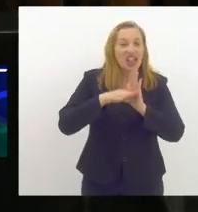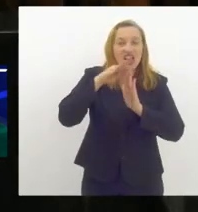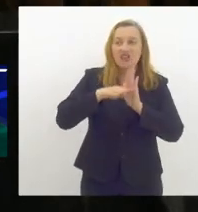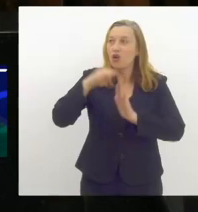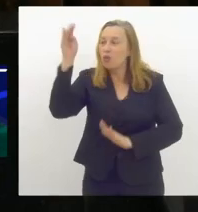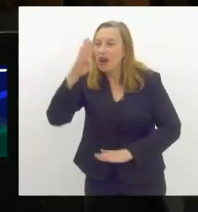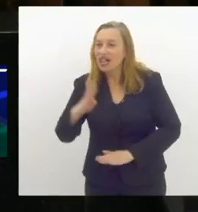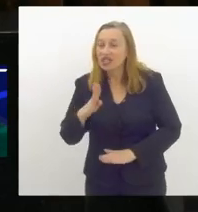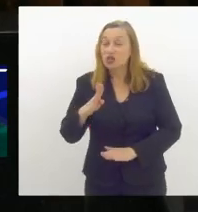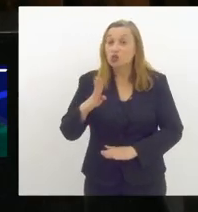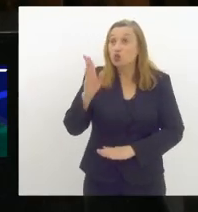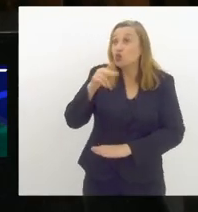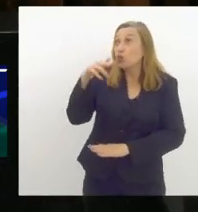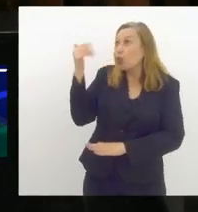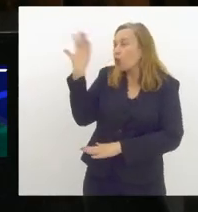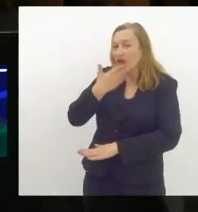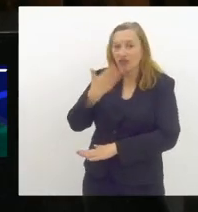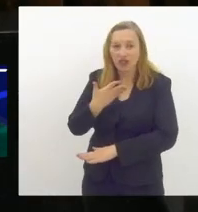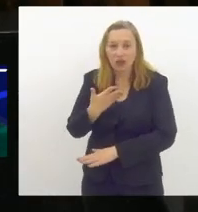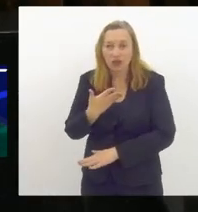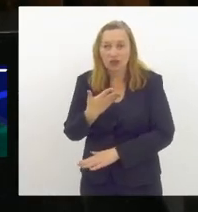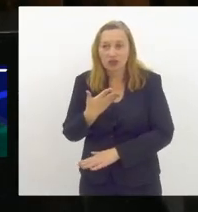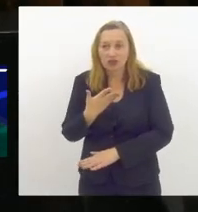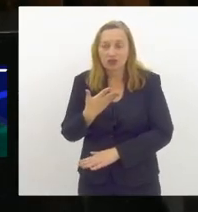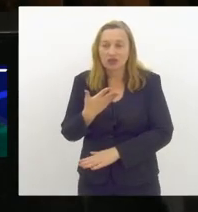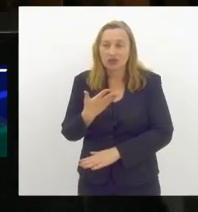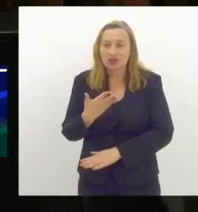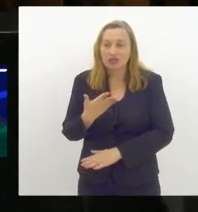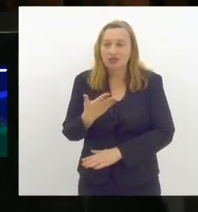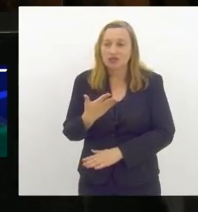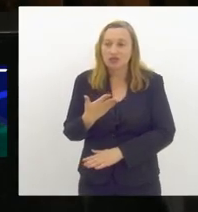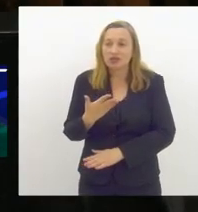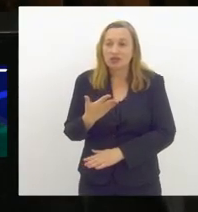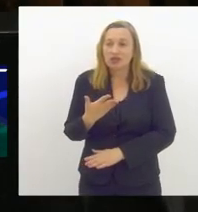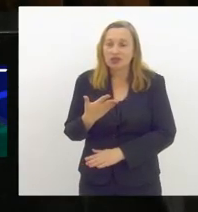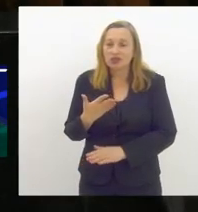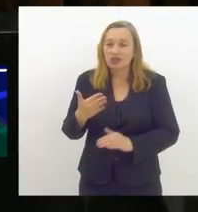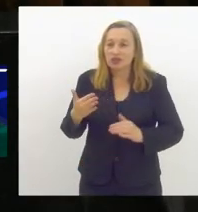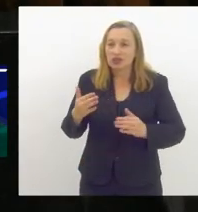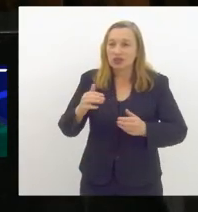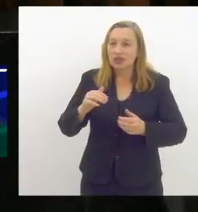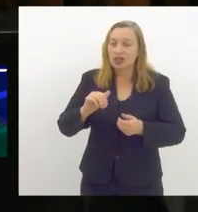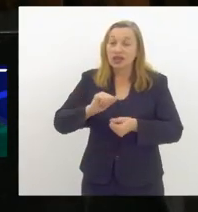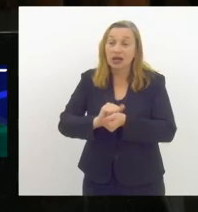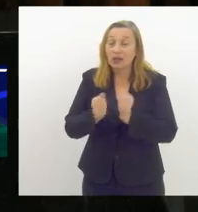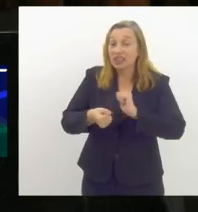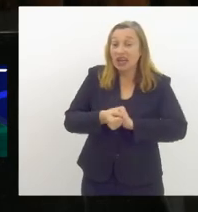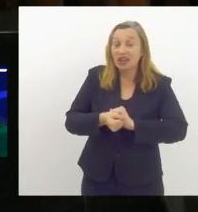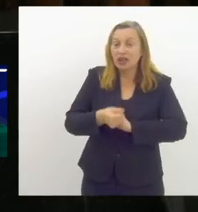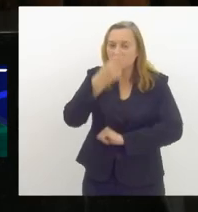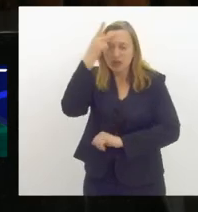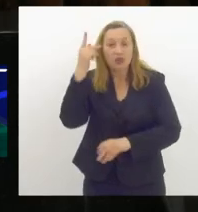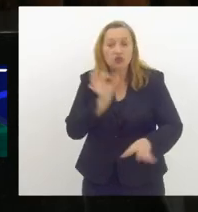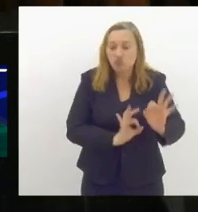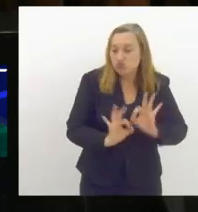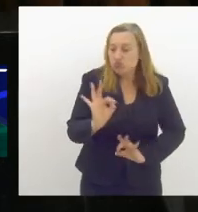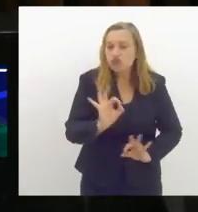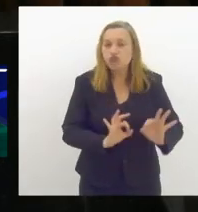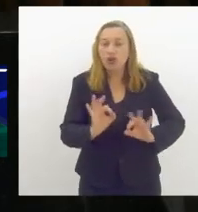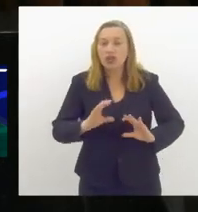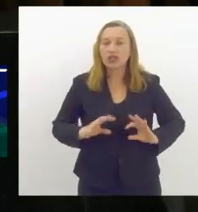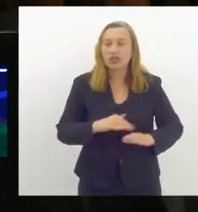nunca antes visto com uma carência adequada para que as pessoas possam se organizar